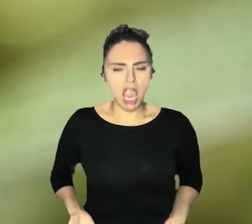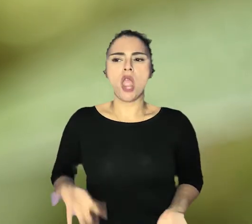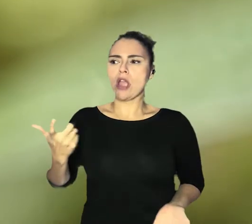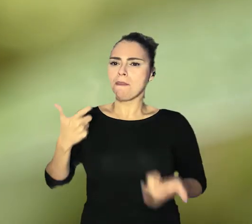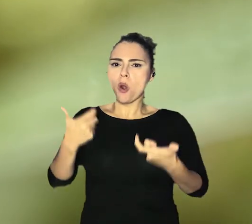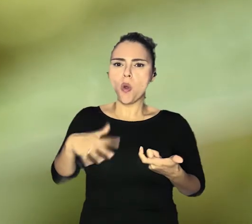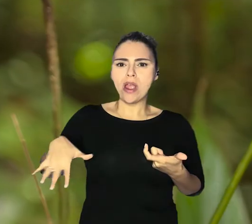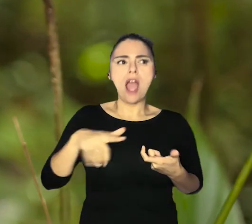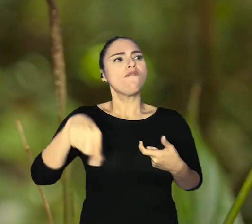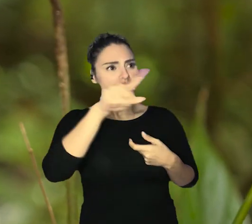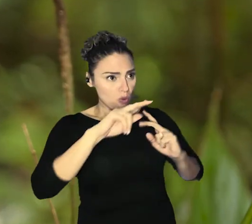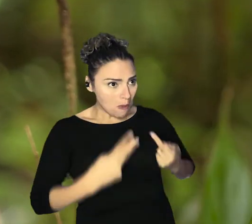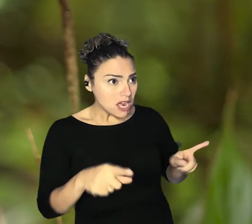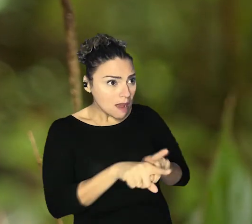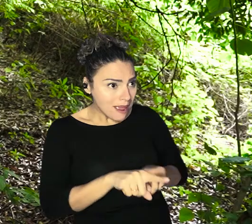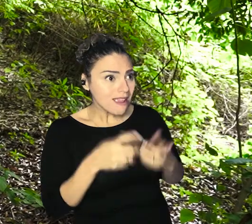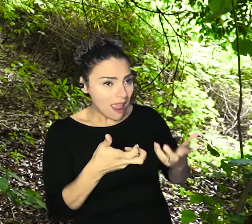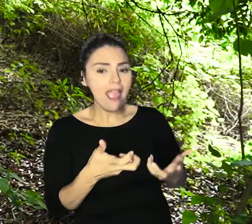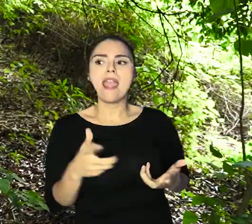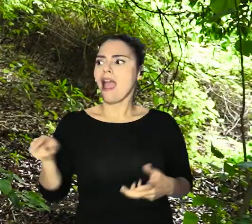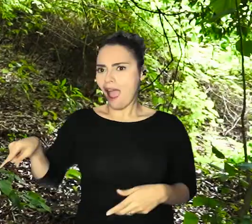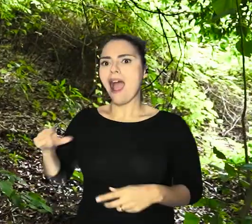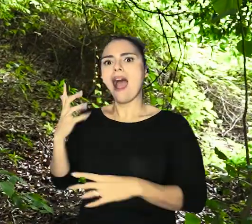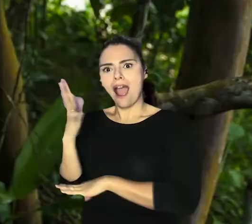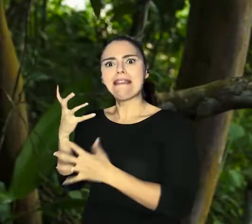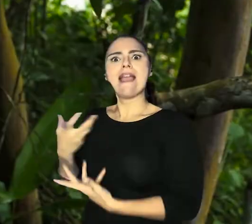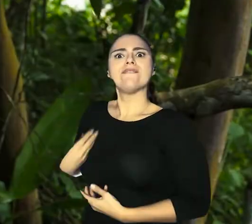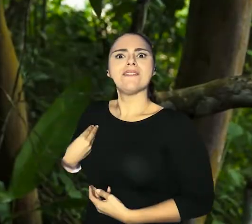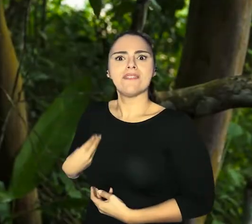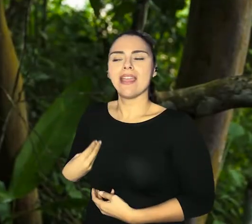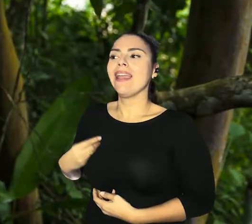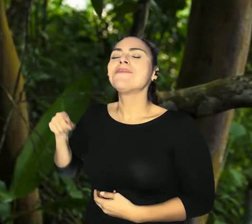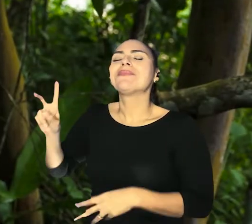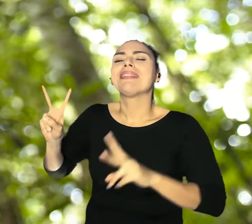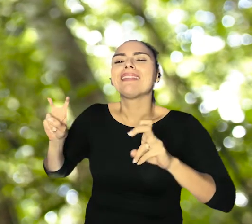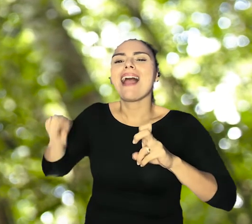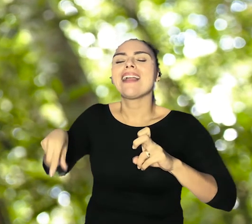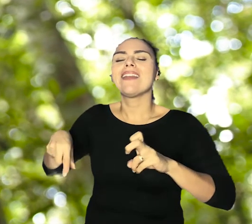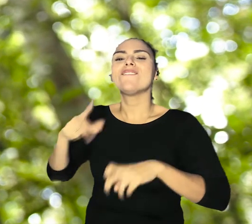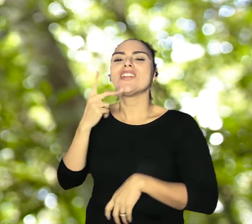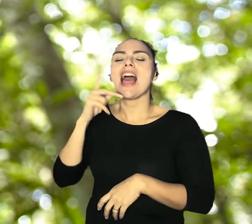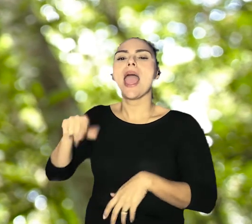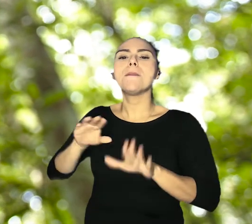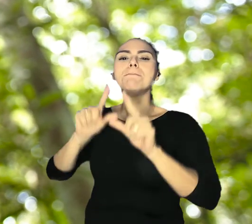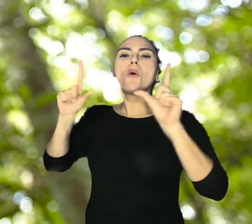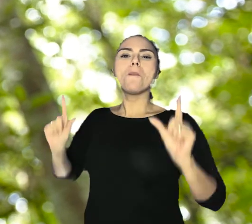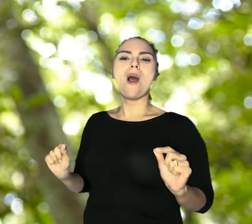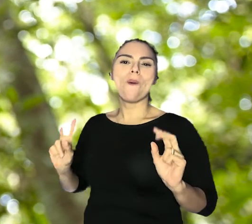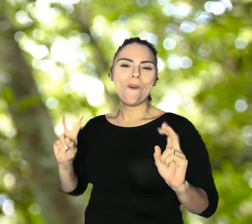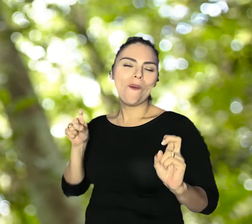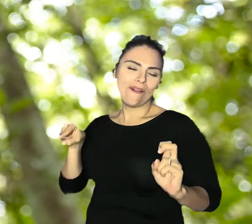meu espaço, vocês também querem, eu quero viver, eu quero ajudar. Isso aqui é o pulmão de Fortaleza, gente.